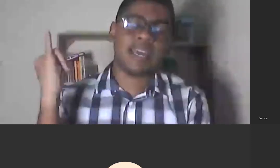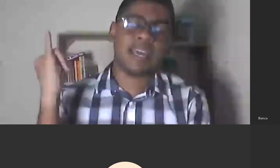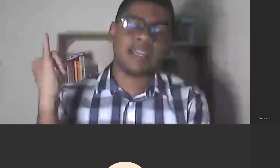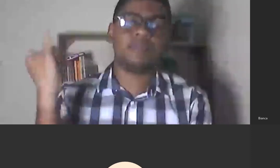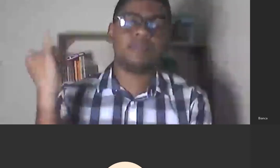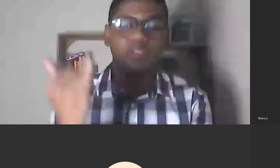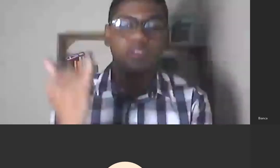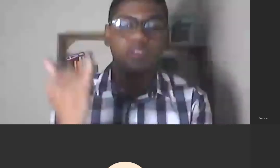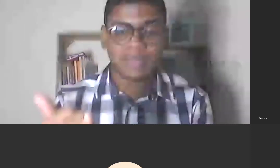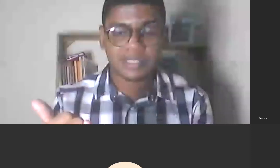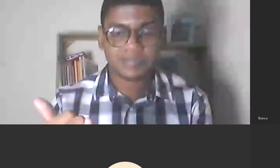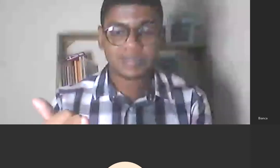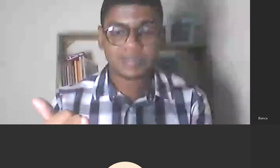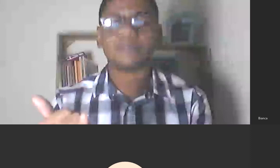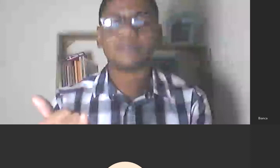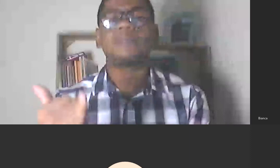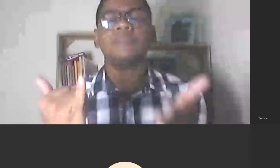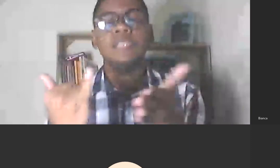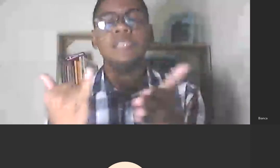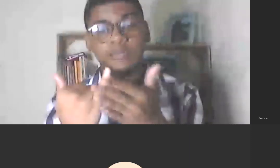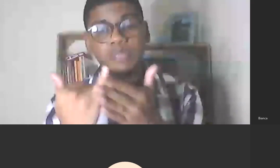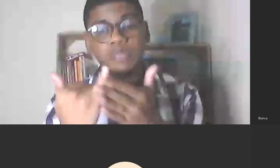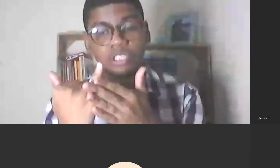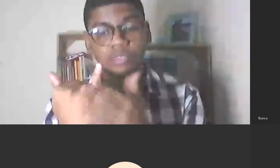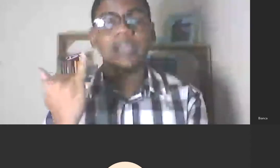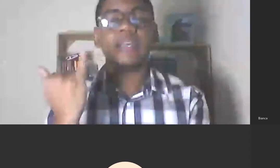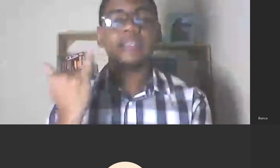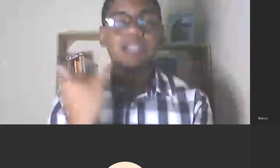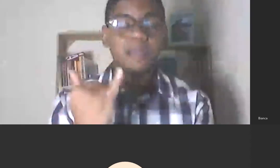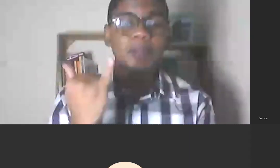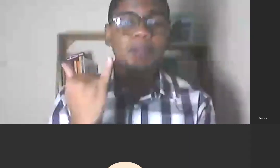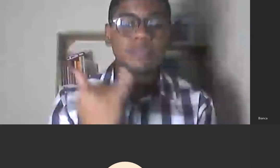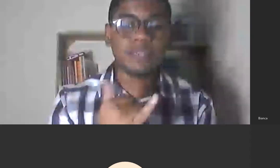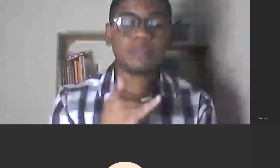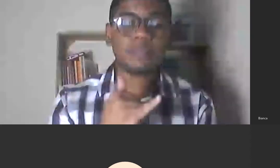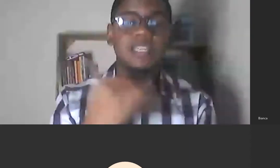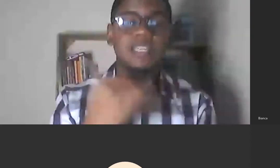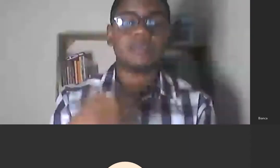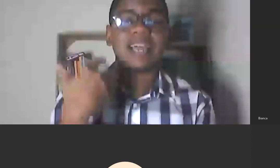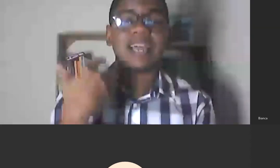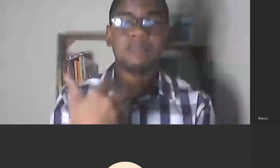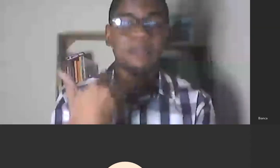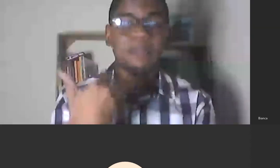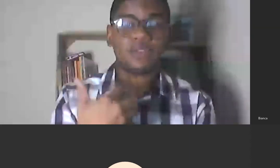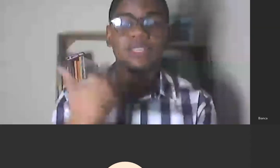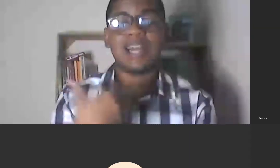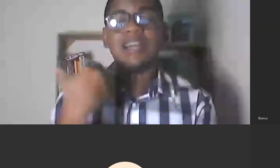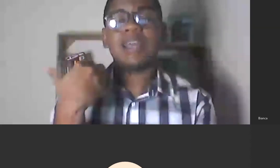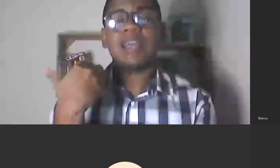está transmitindo a informação. E dedo mindinho sempre apontando para a direção que